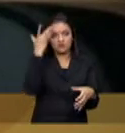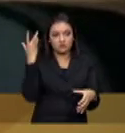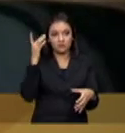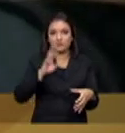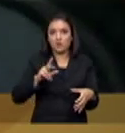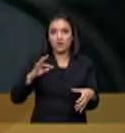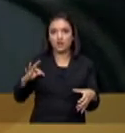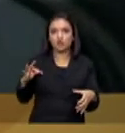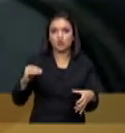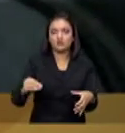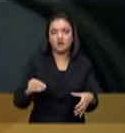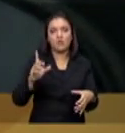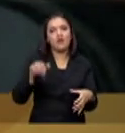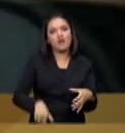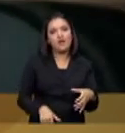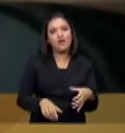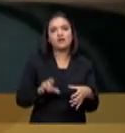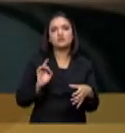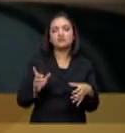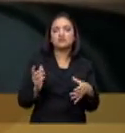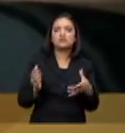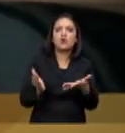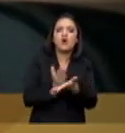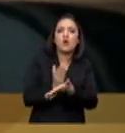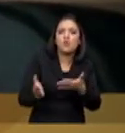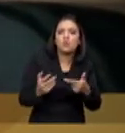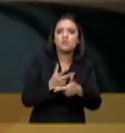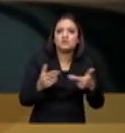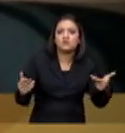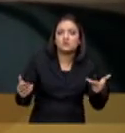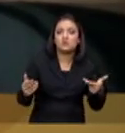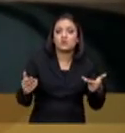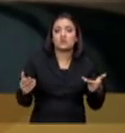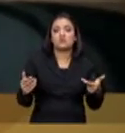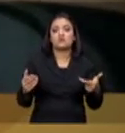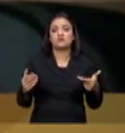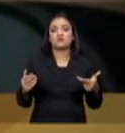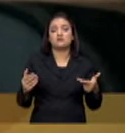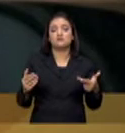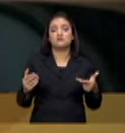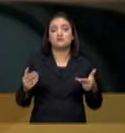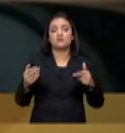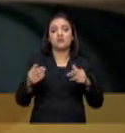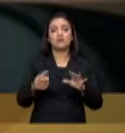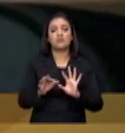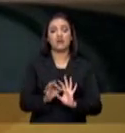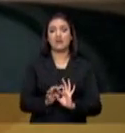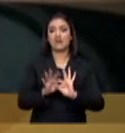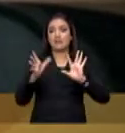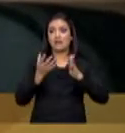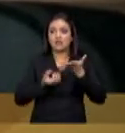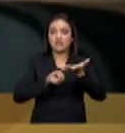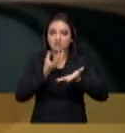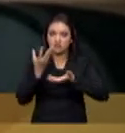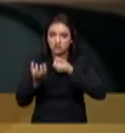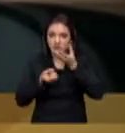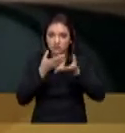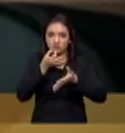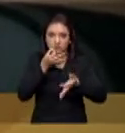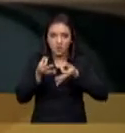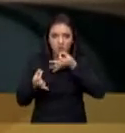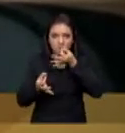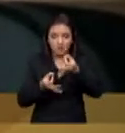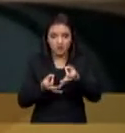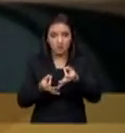apenas parcial e pequena, seja dessa liberdade, seja da liberdade geral de expressão. Assim,